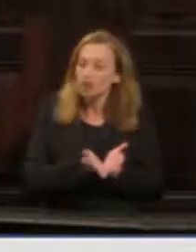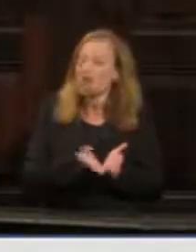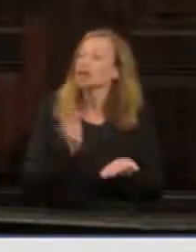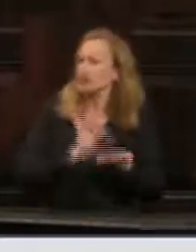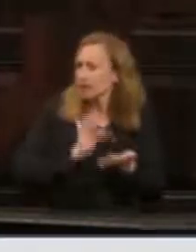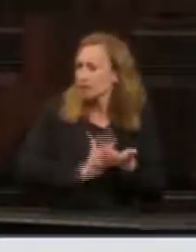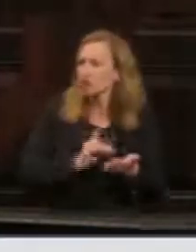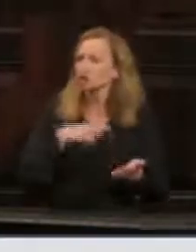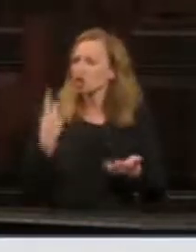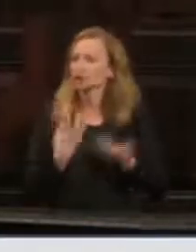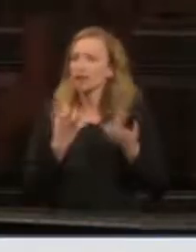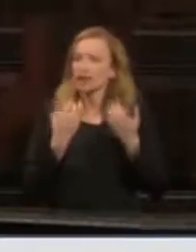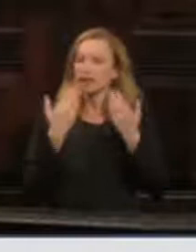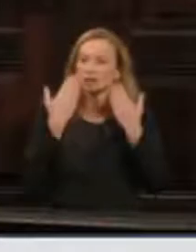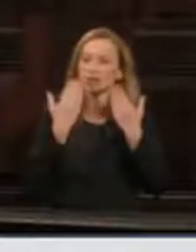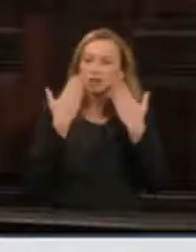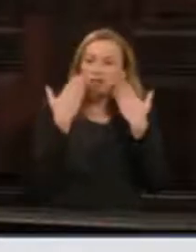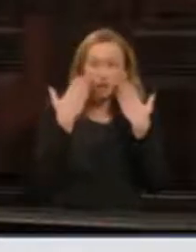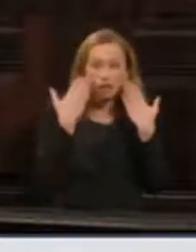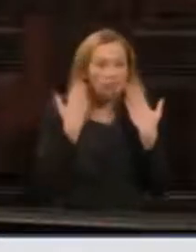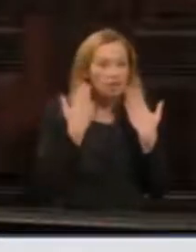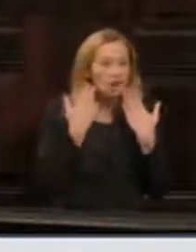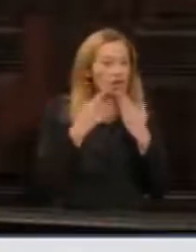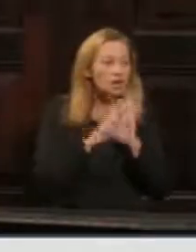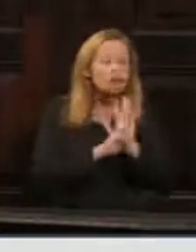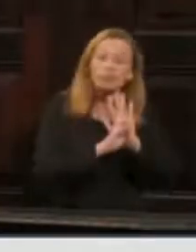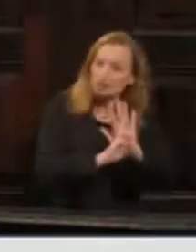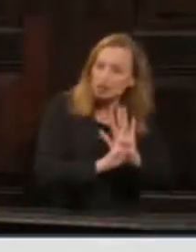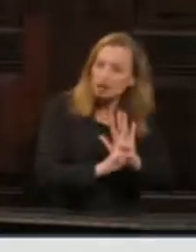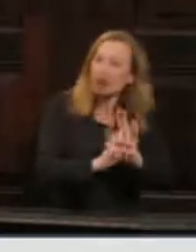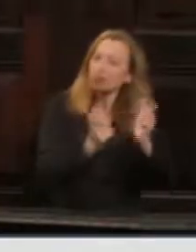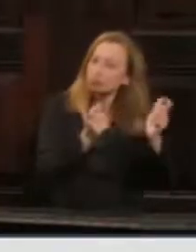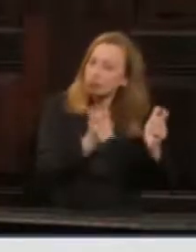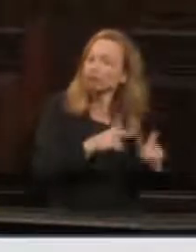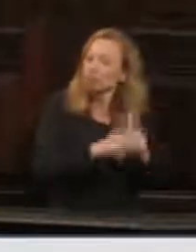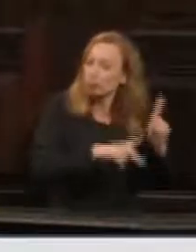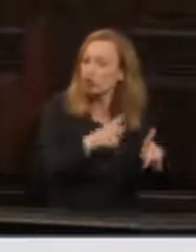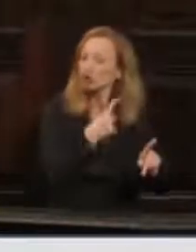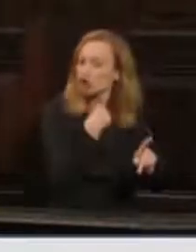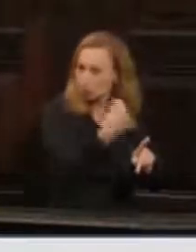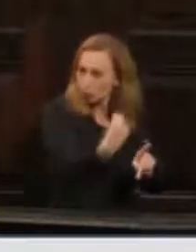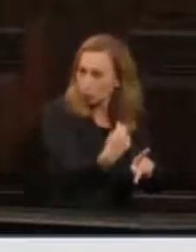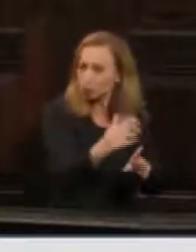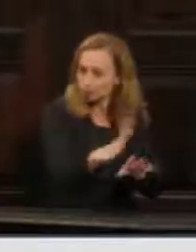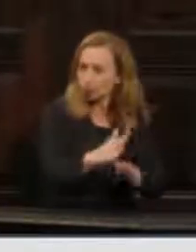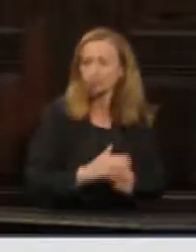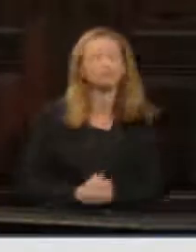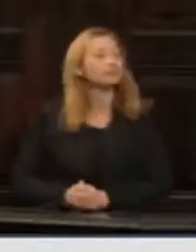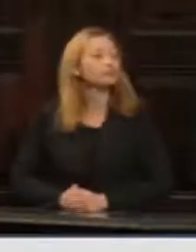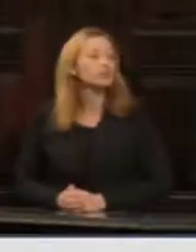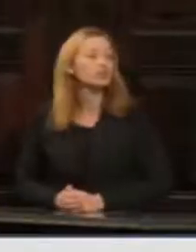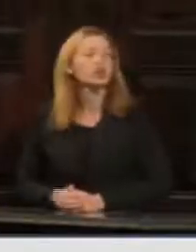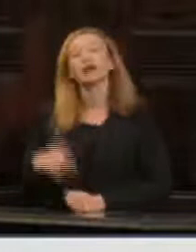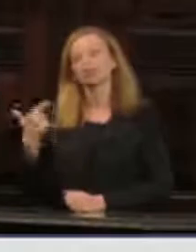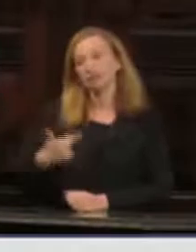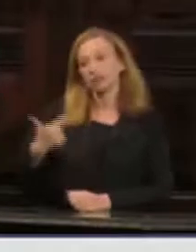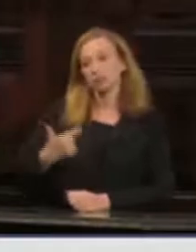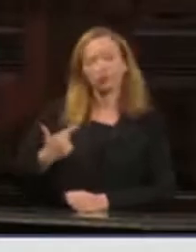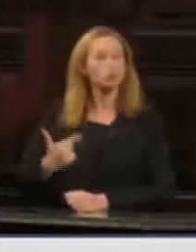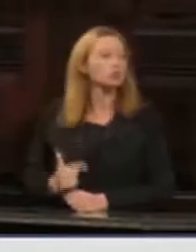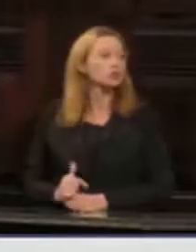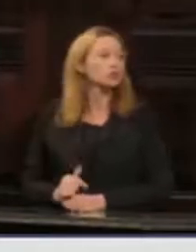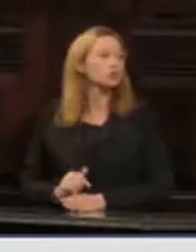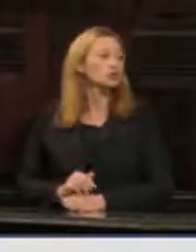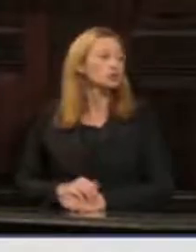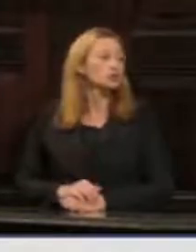a população que nos elegeu, todo o povo fluminense, e a transparência não deve ser uma opção, mas sim uma obrigação. O segundo ponto é o